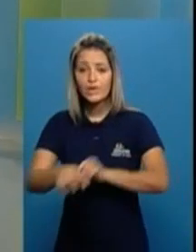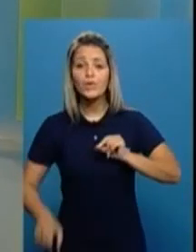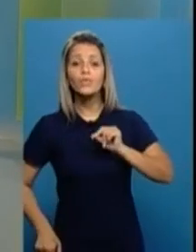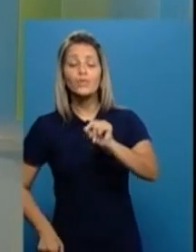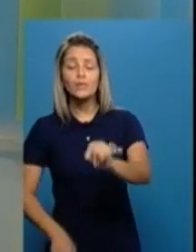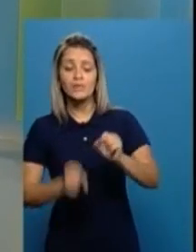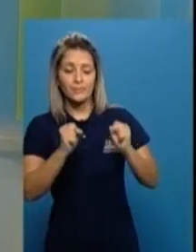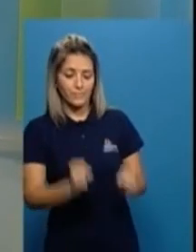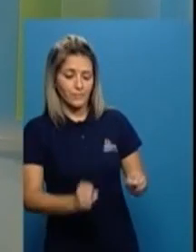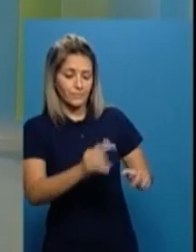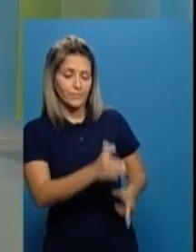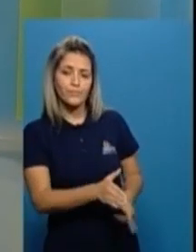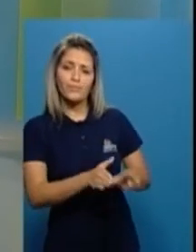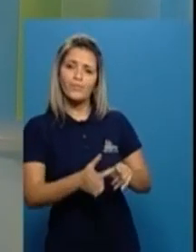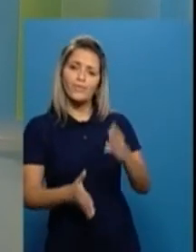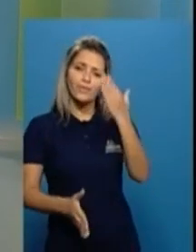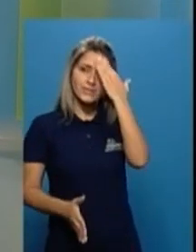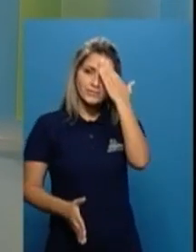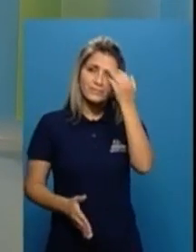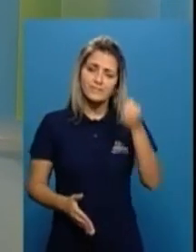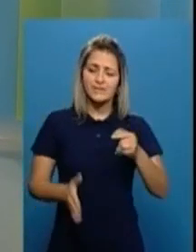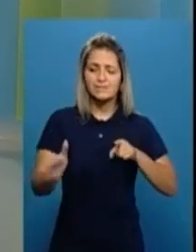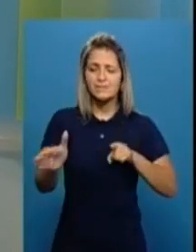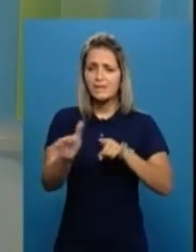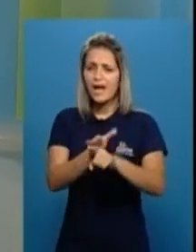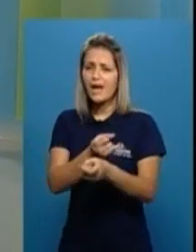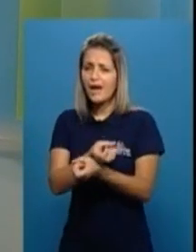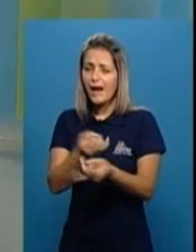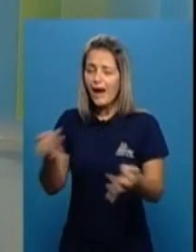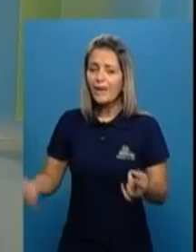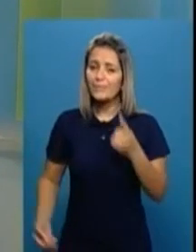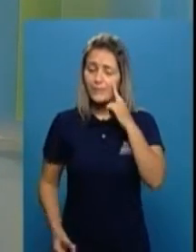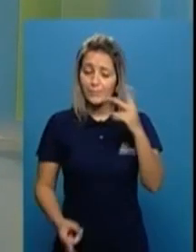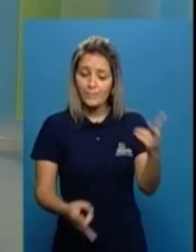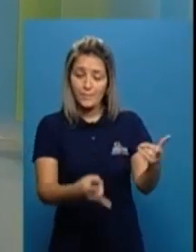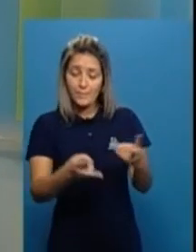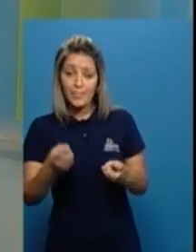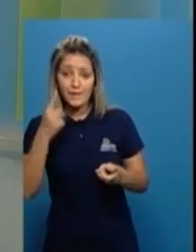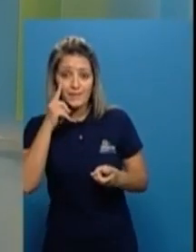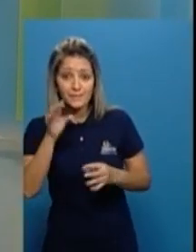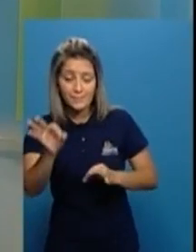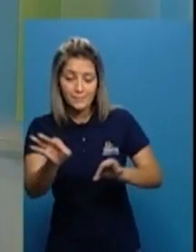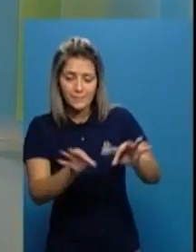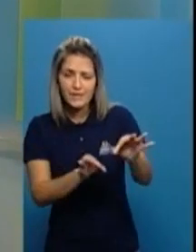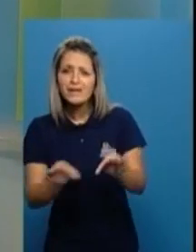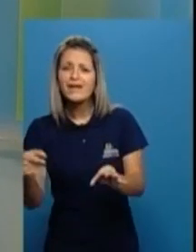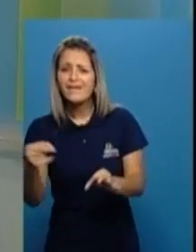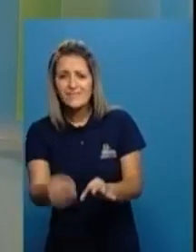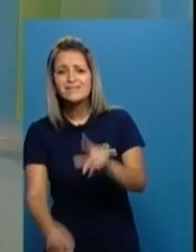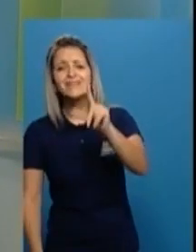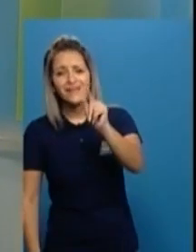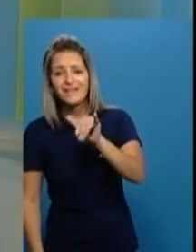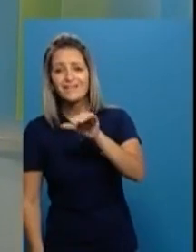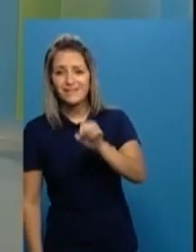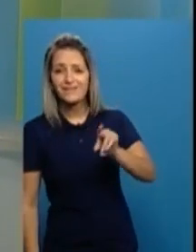com antecedência, algumas perguntas devem ser feitas para verificar se um layout necessita ou